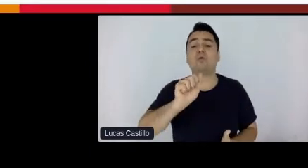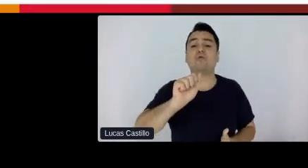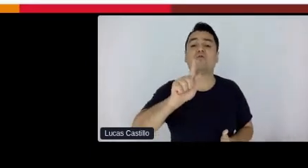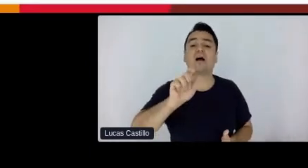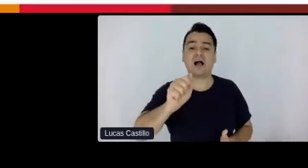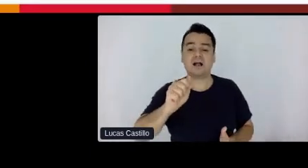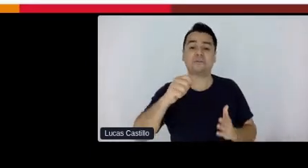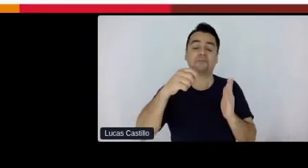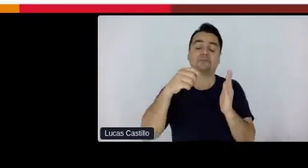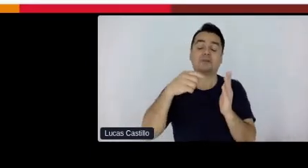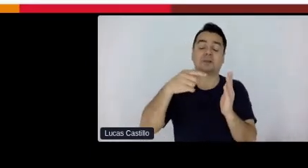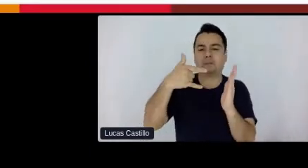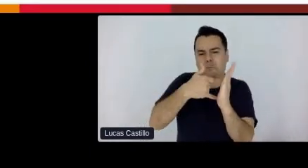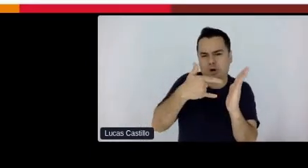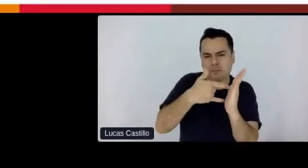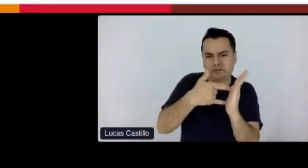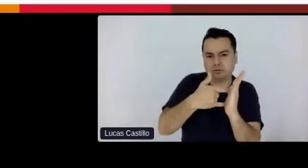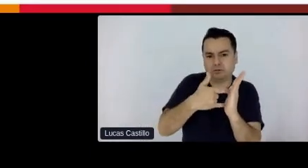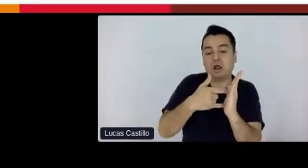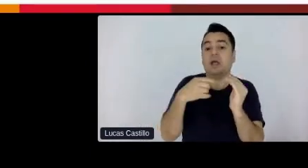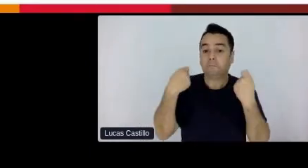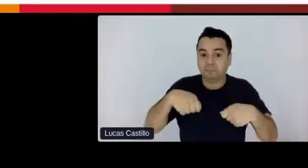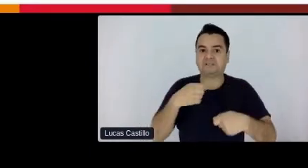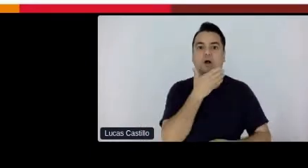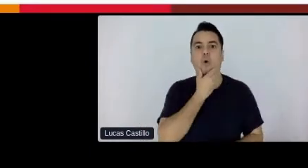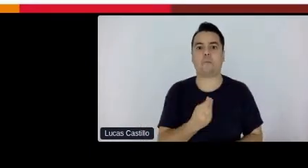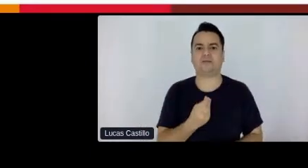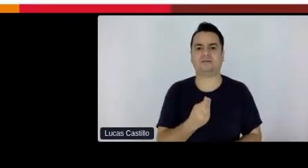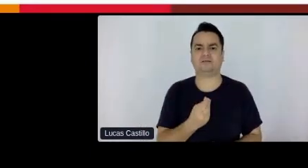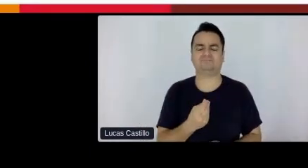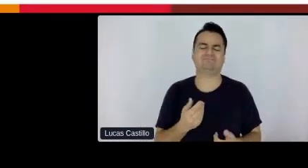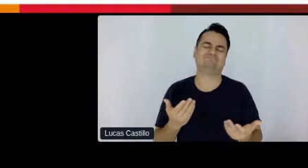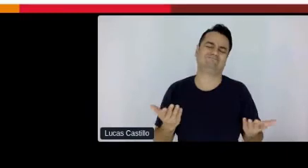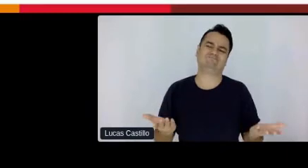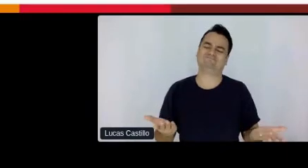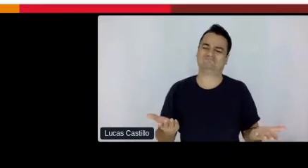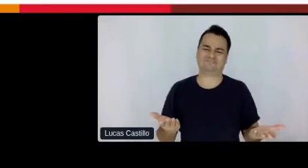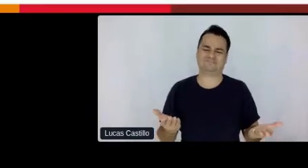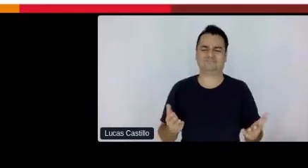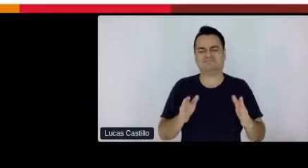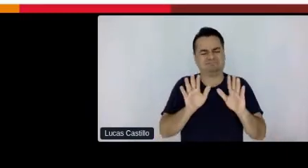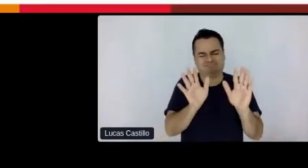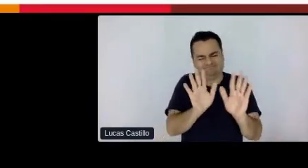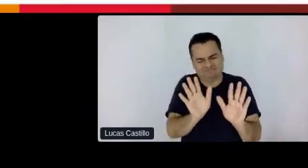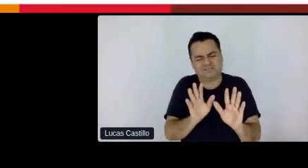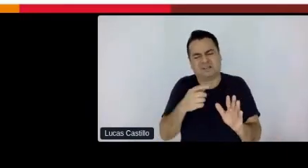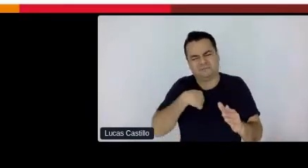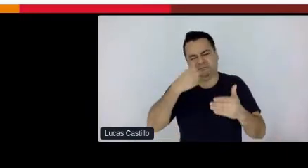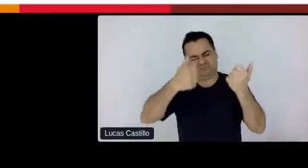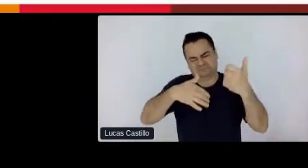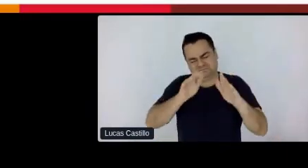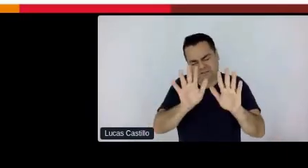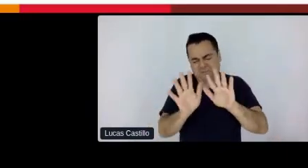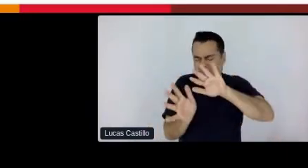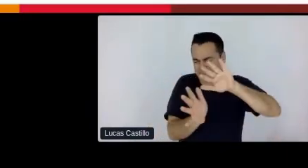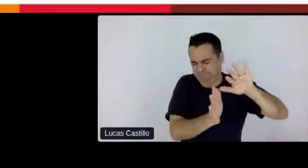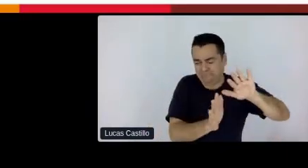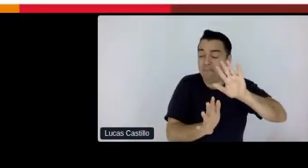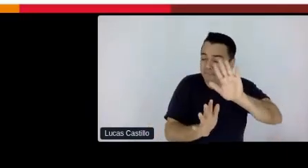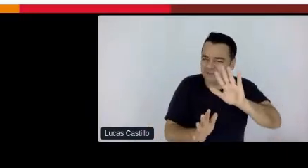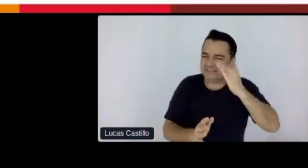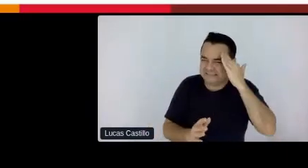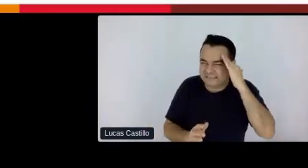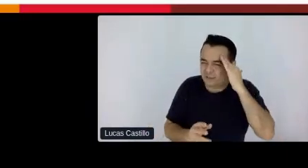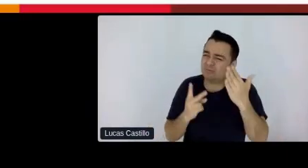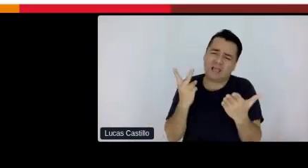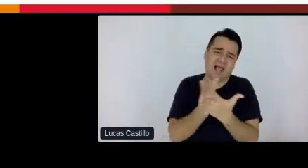lá ela especifica que ele quer homem. Então, assim, não vou entrar no mérito, né, no questionamento, ou, né, mas, assim,